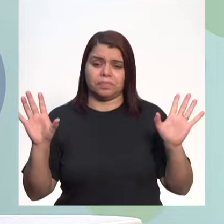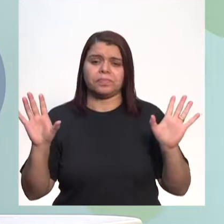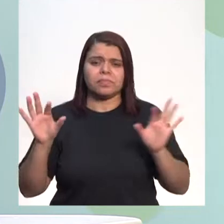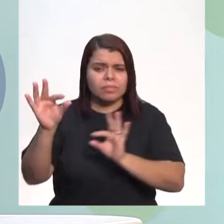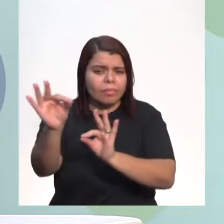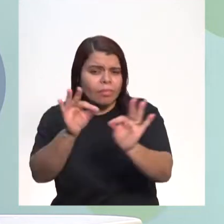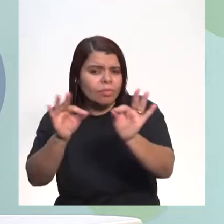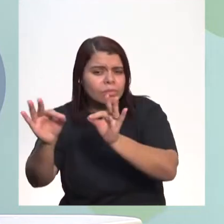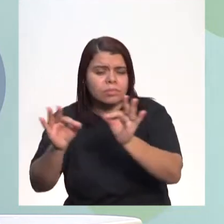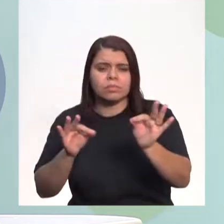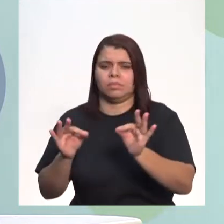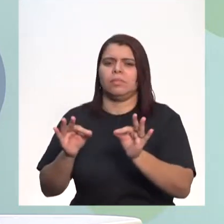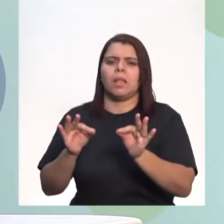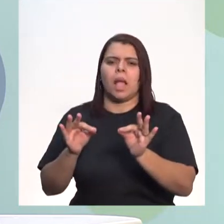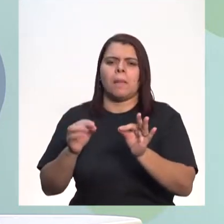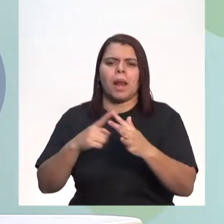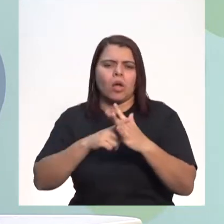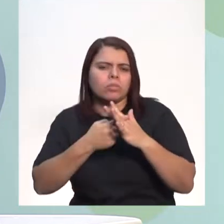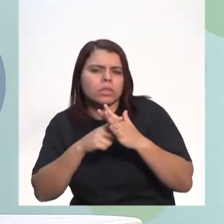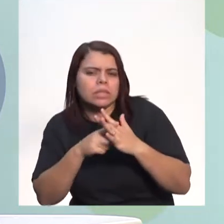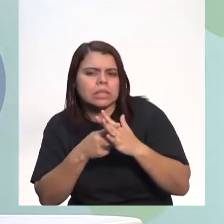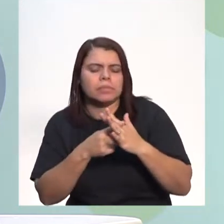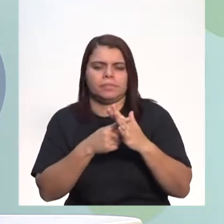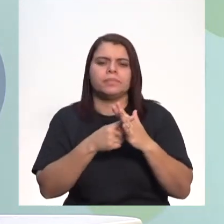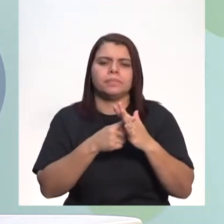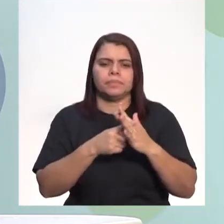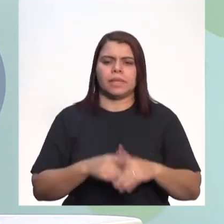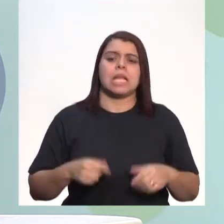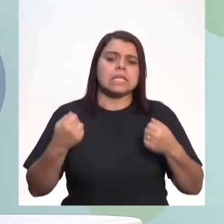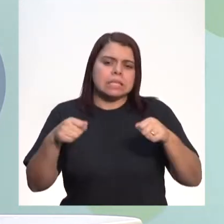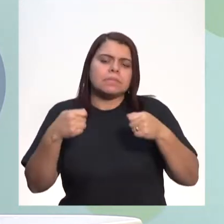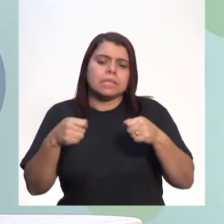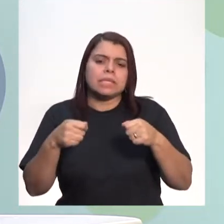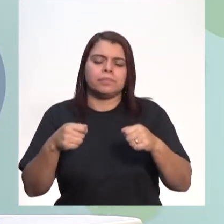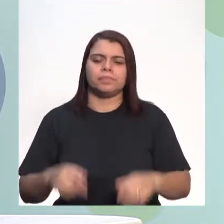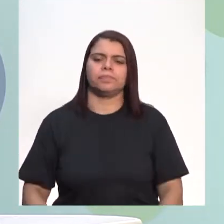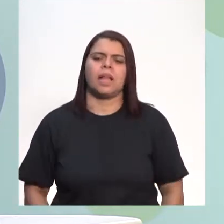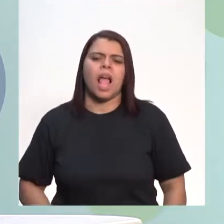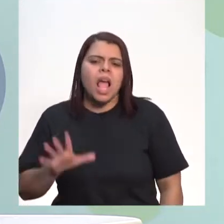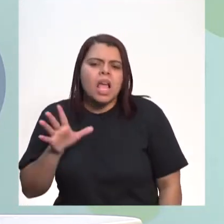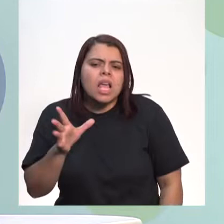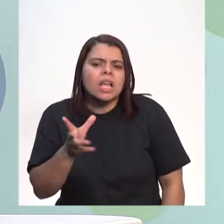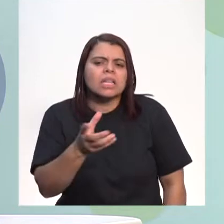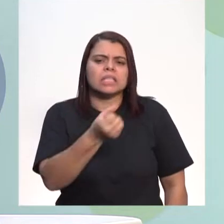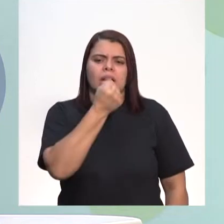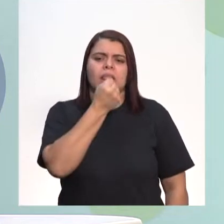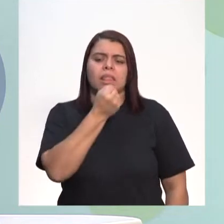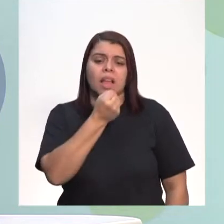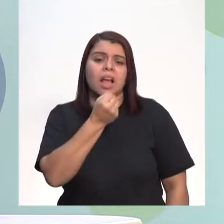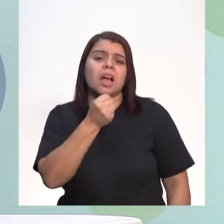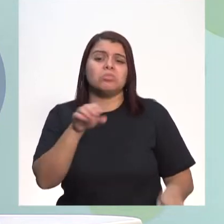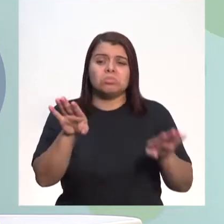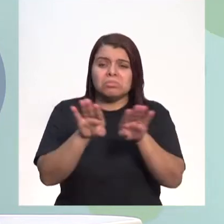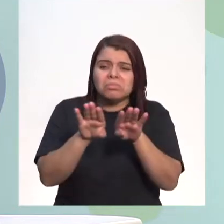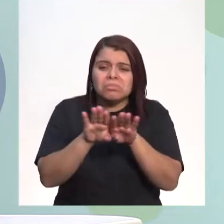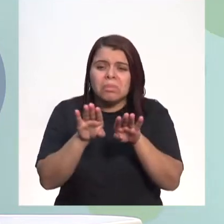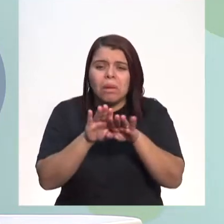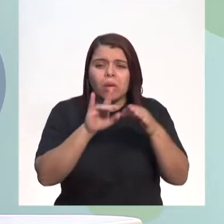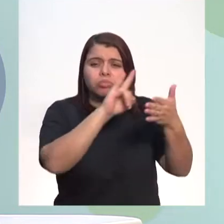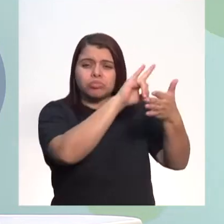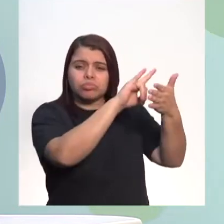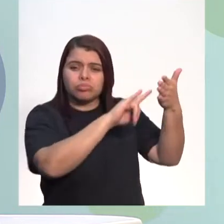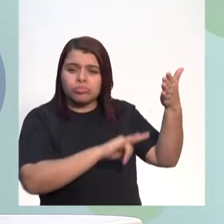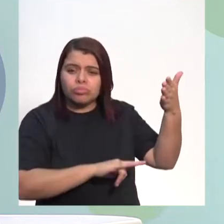isso seja necessário, tá bom? E aí nós resgatamos um pouco o artigo 1º aí, que fala